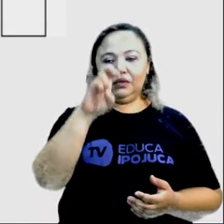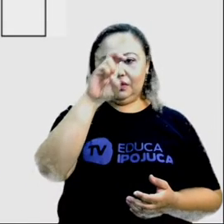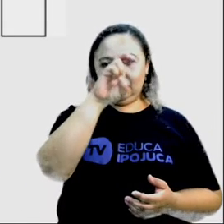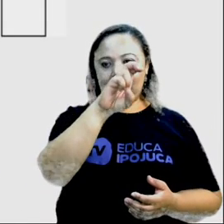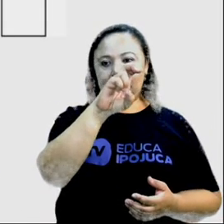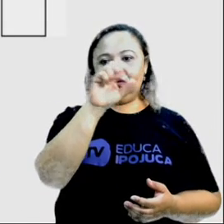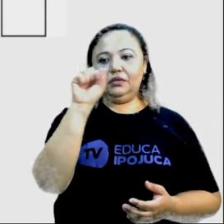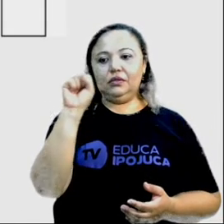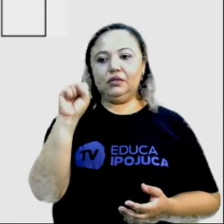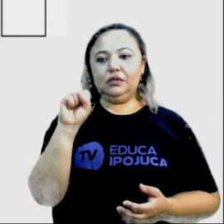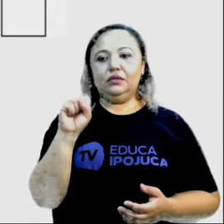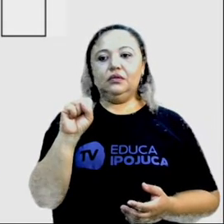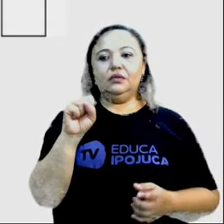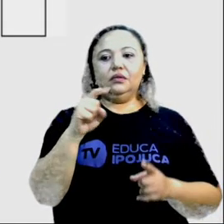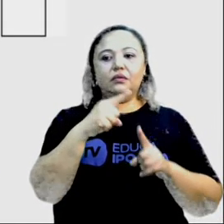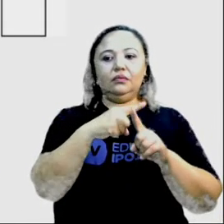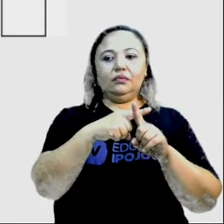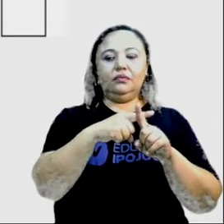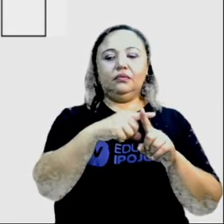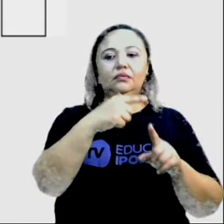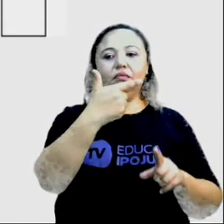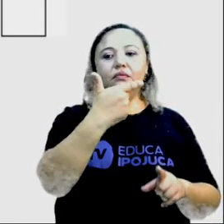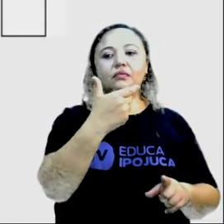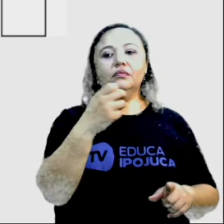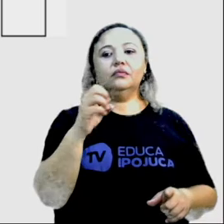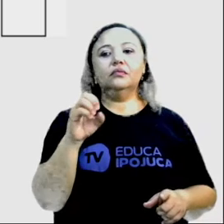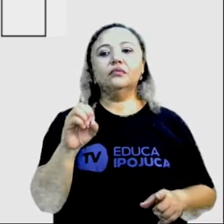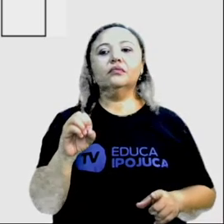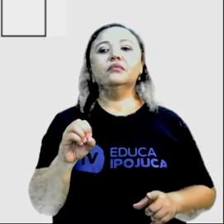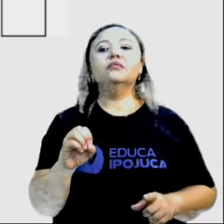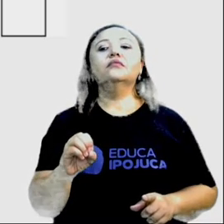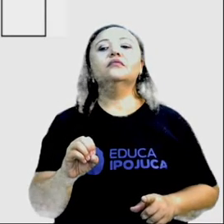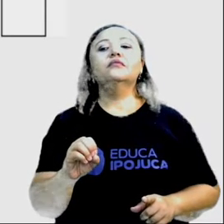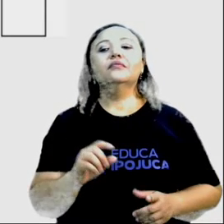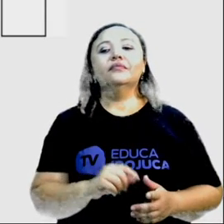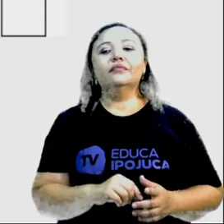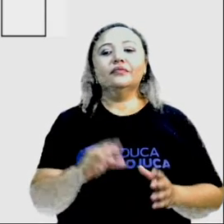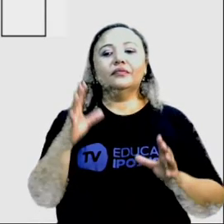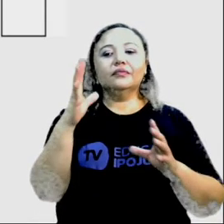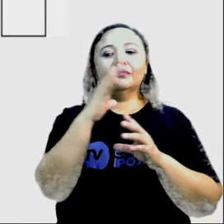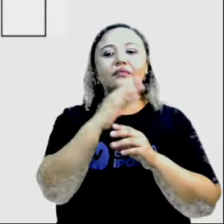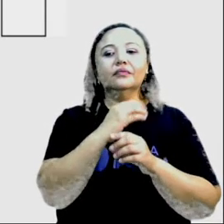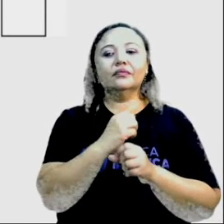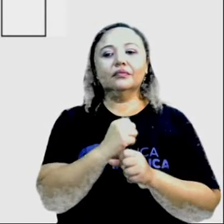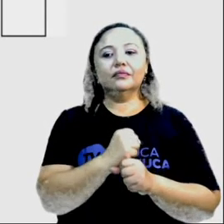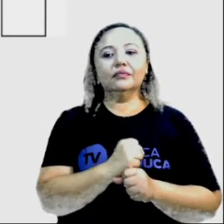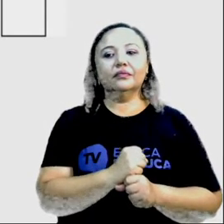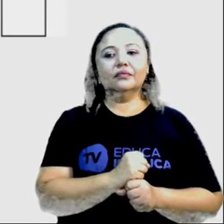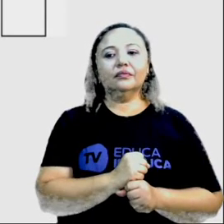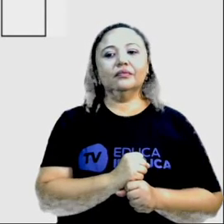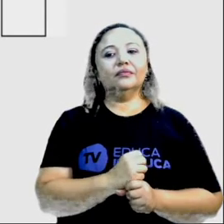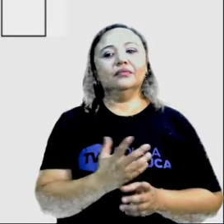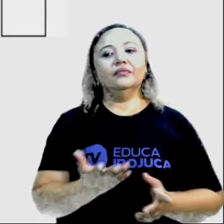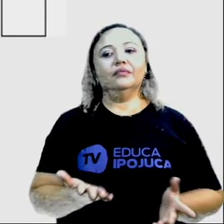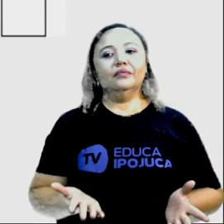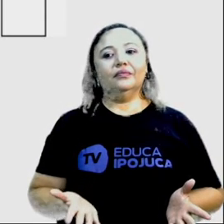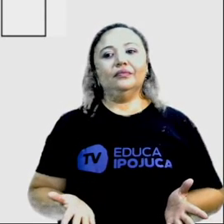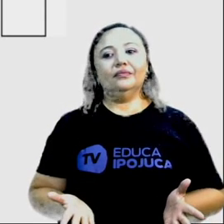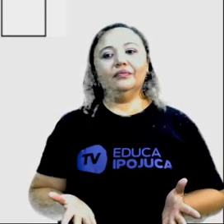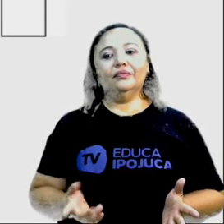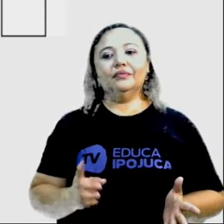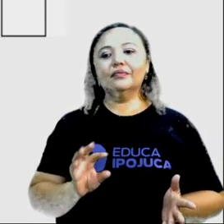tá? Mais 20. E a gente vai fazer essa soma direto assim? 58 mais